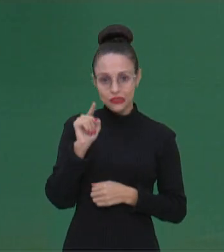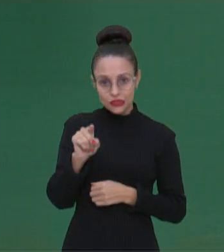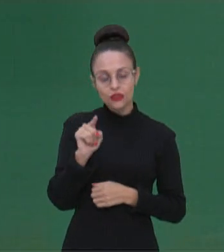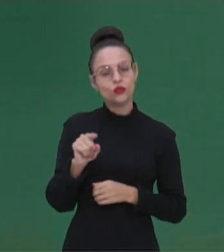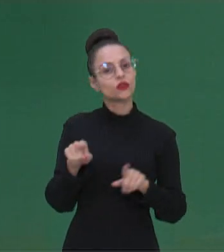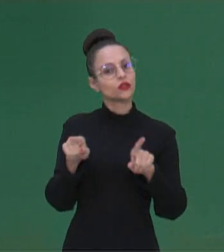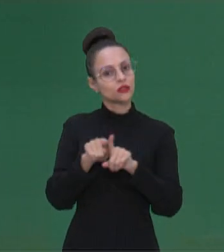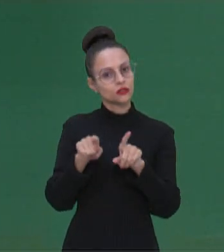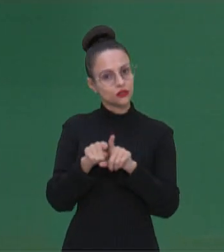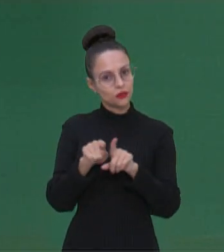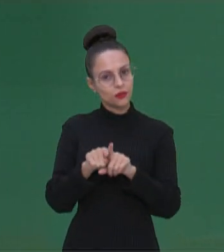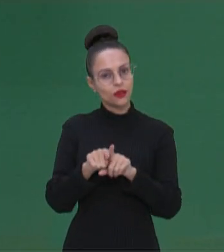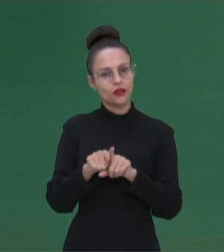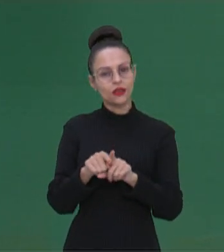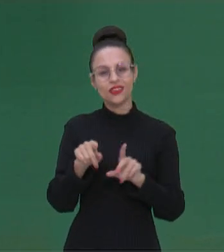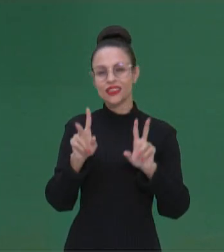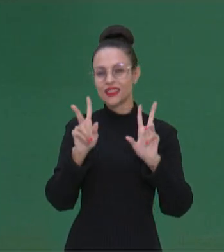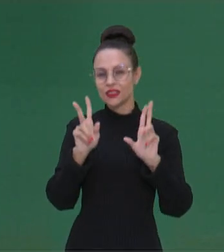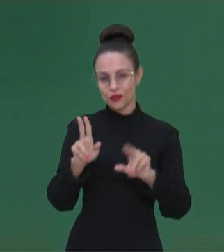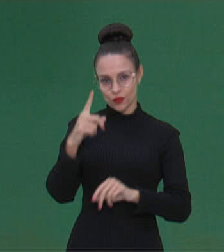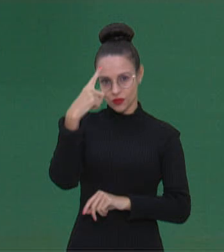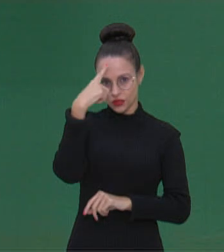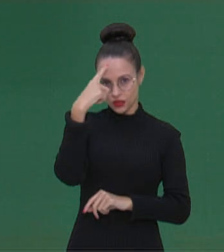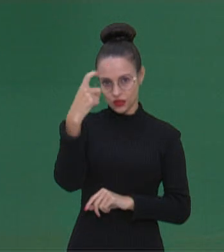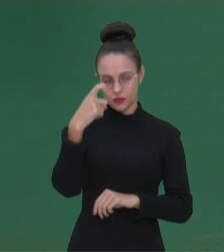a mesma ideia, certo?